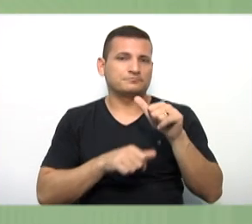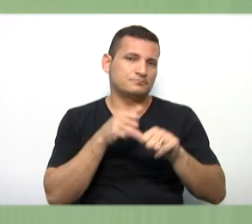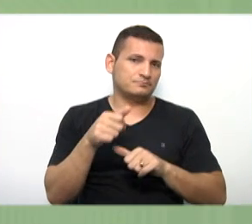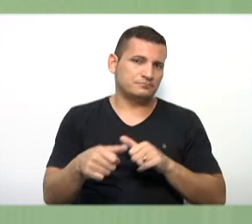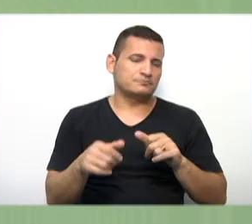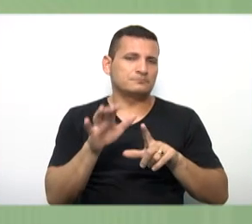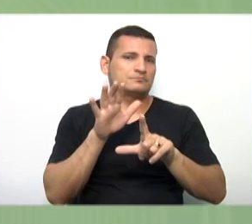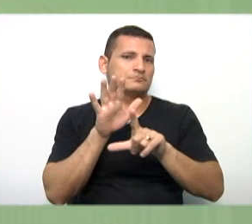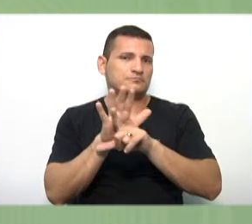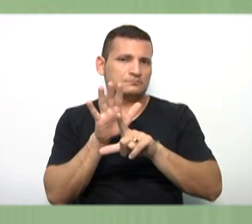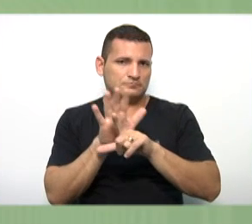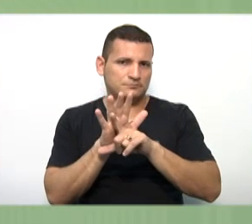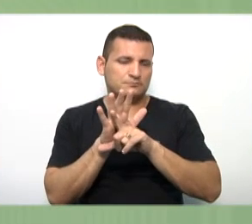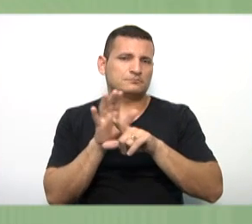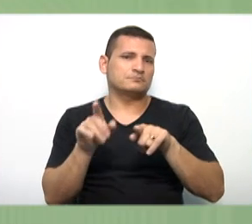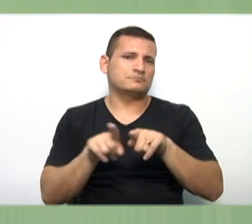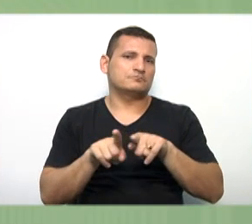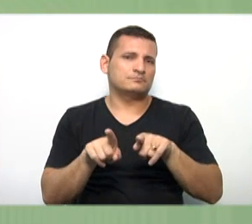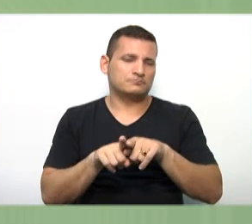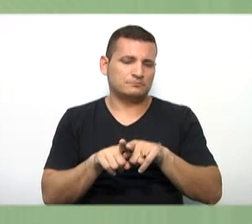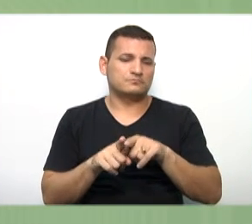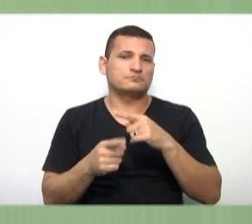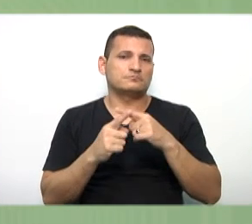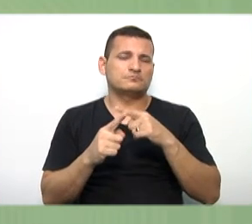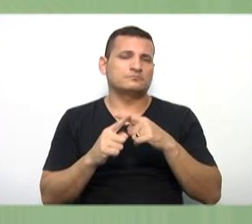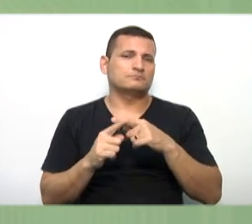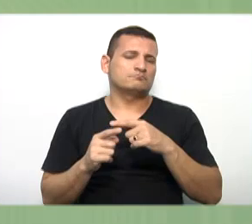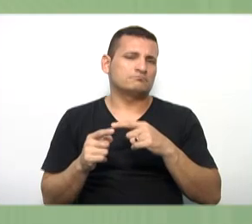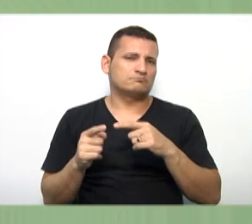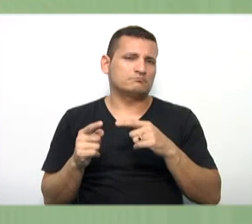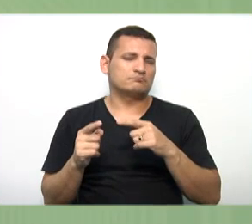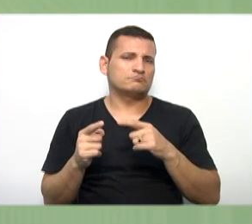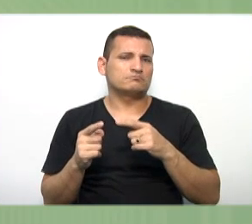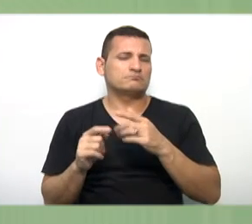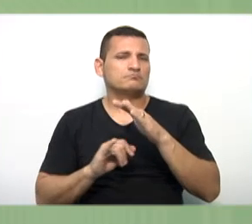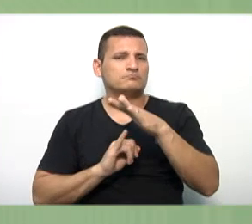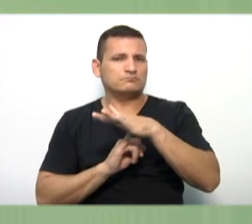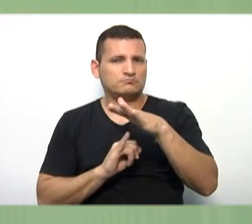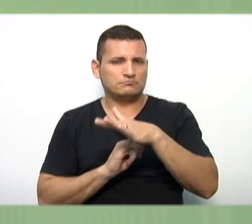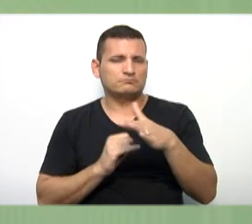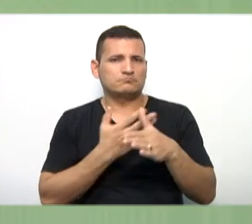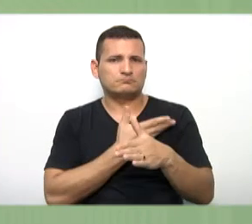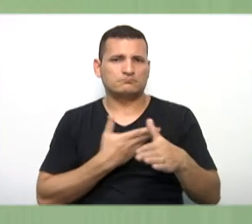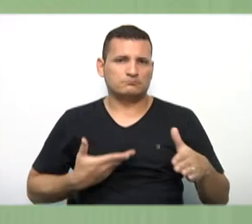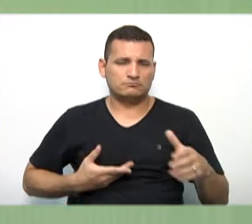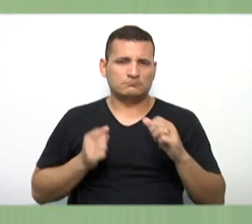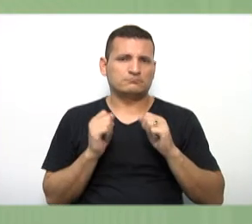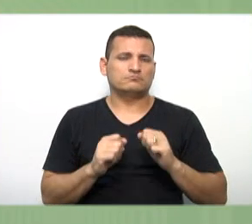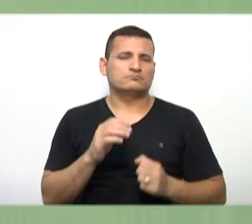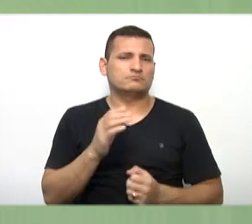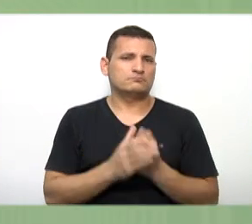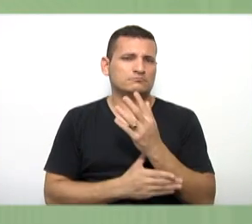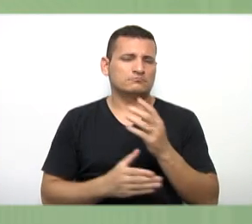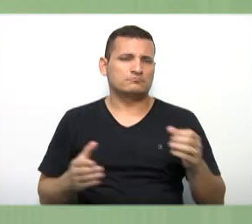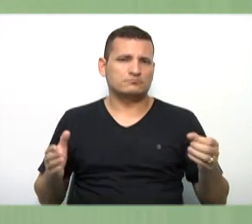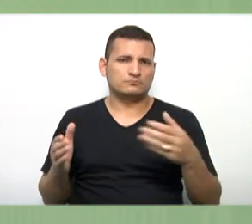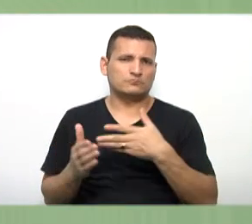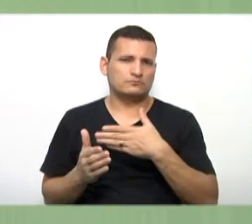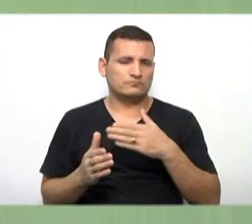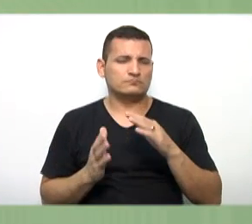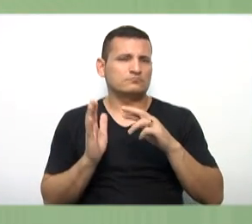influenciar as mudanças, pois os órgãos governamentais podem criar novas restrições visando